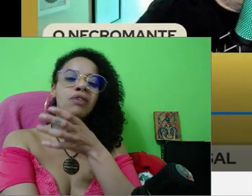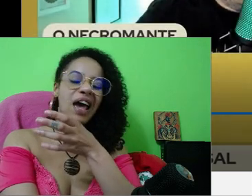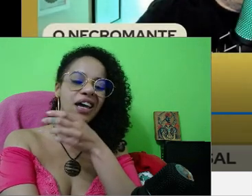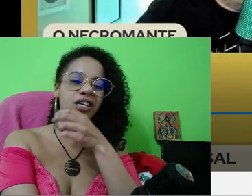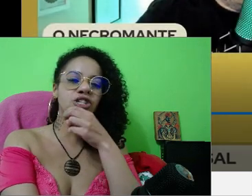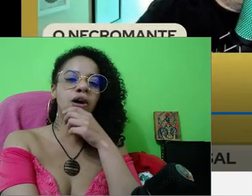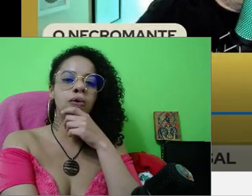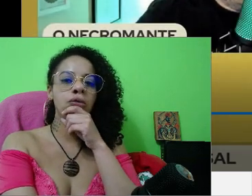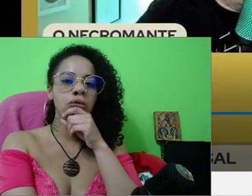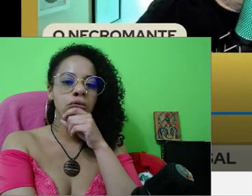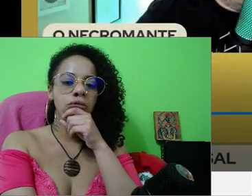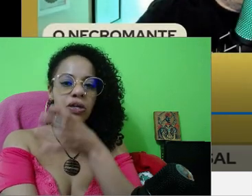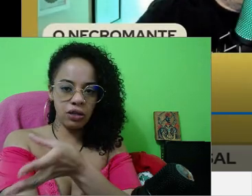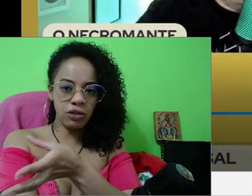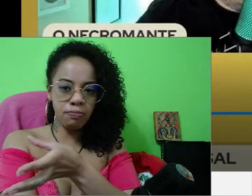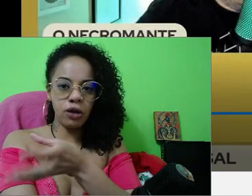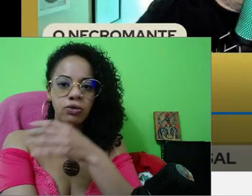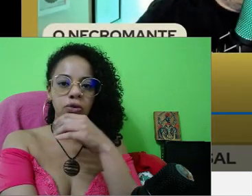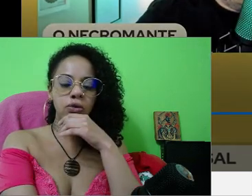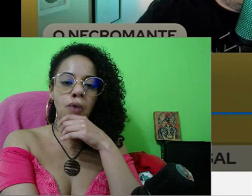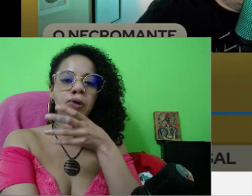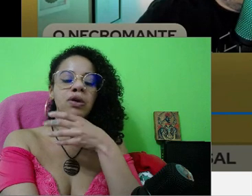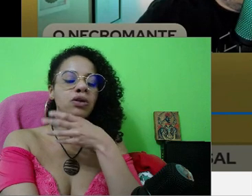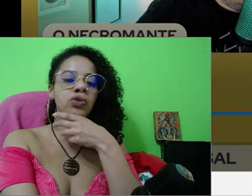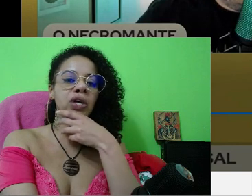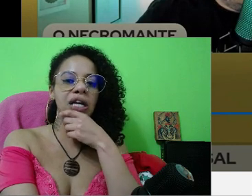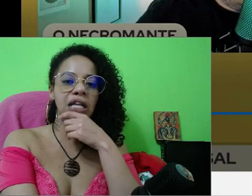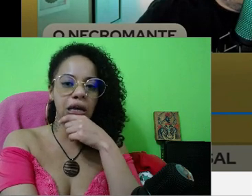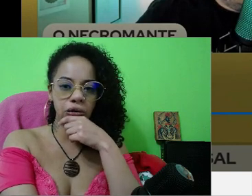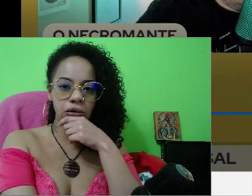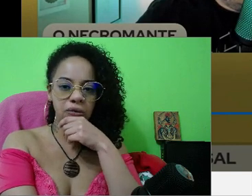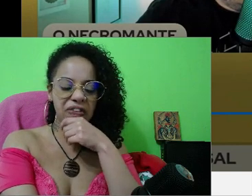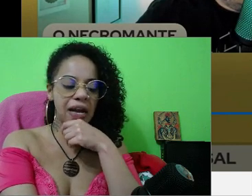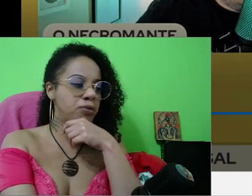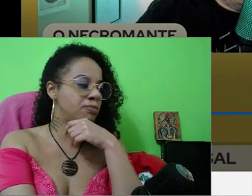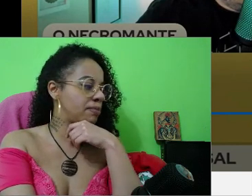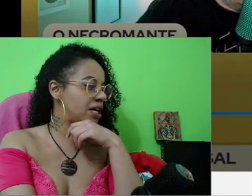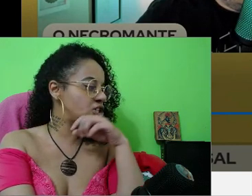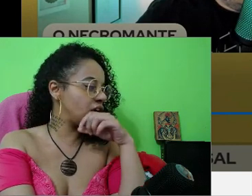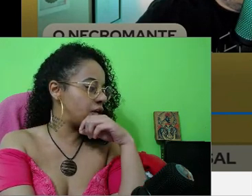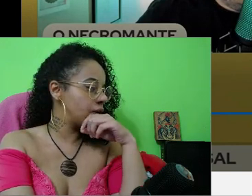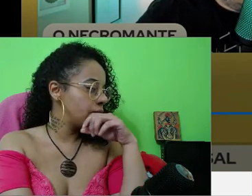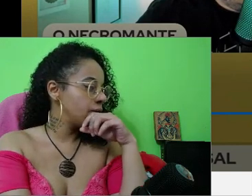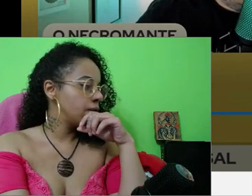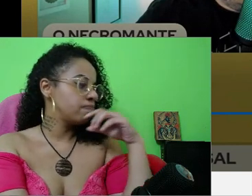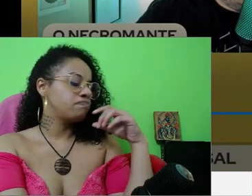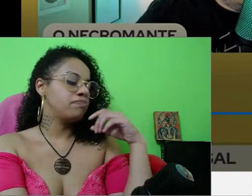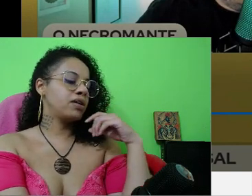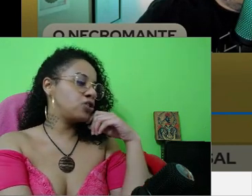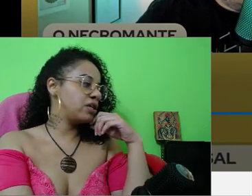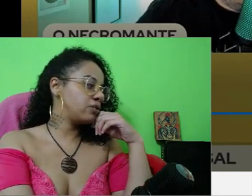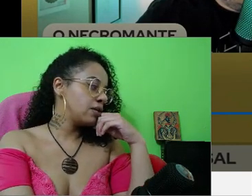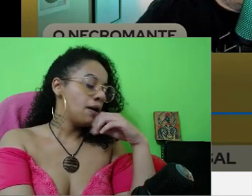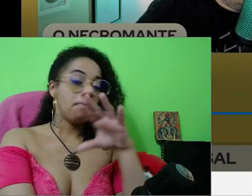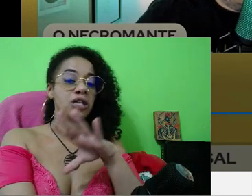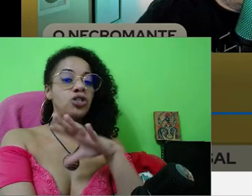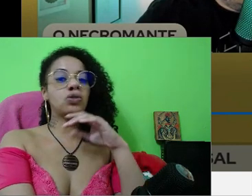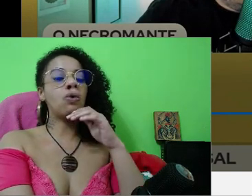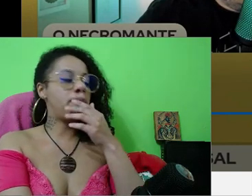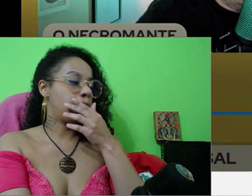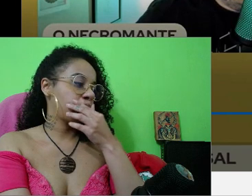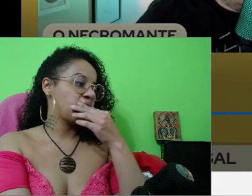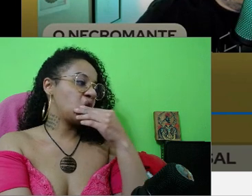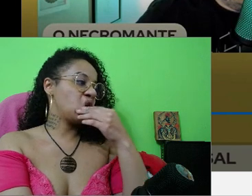mas é religião é religião você não entra o pólogo qual o problema eu não tô entendendo fala problemático quem pelo amor de Deus